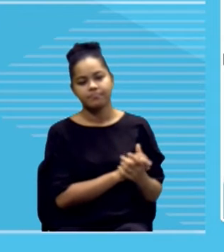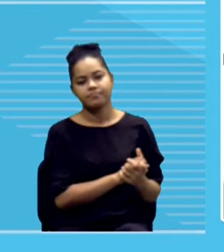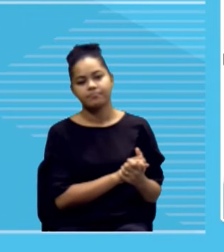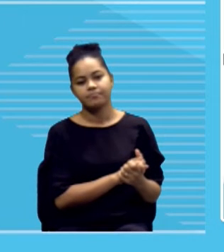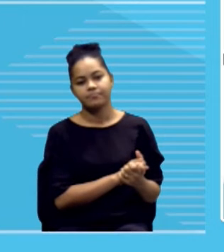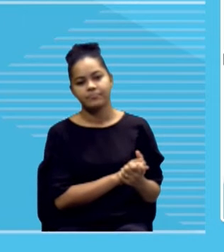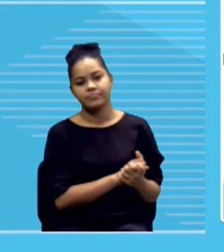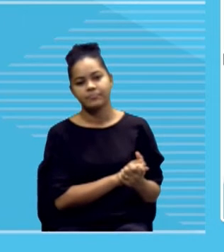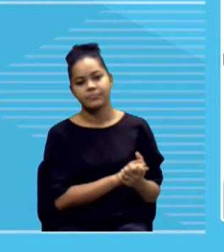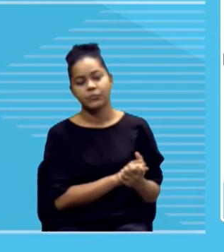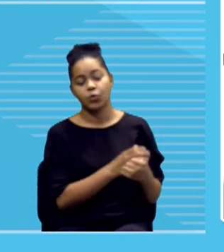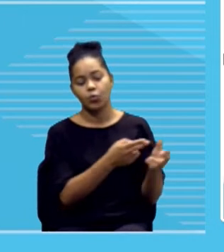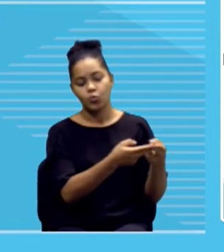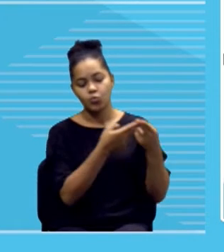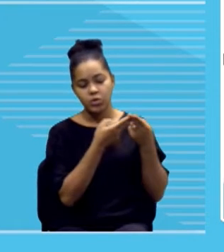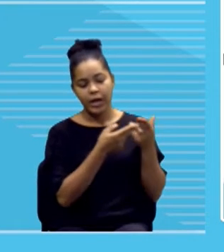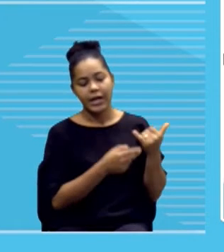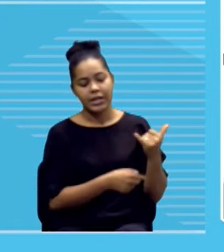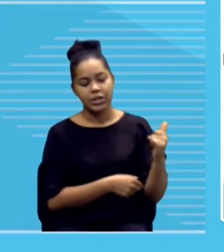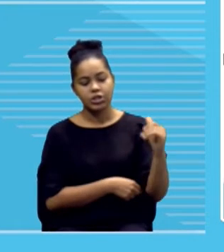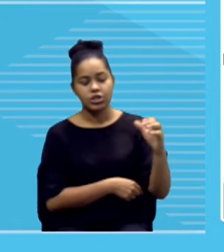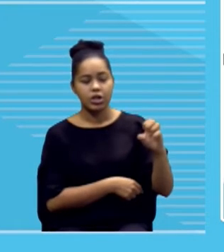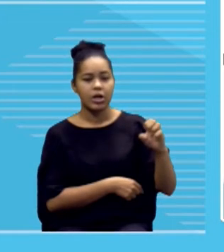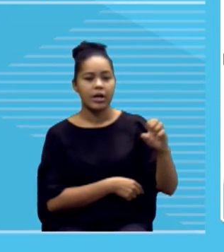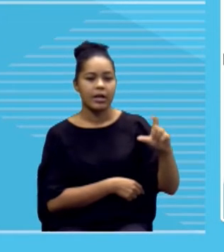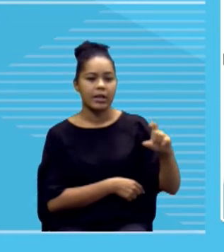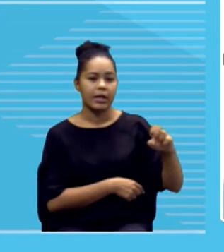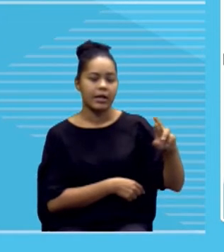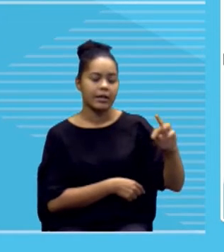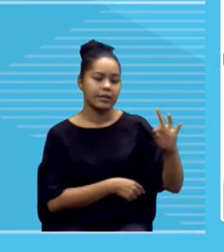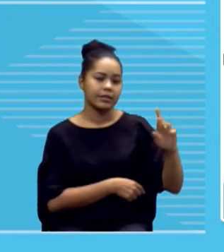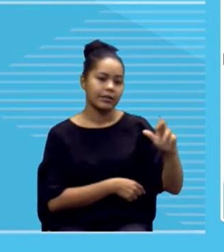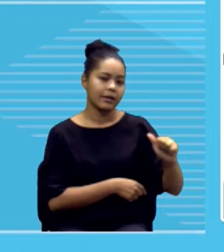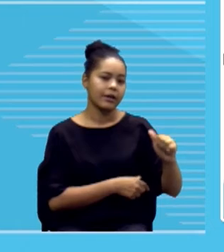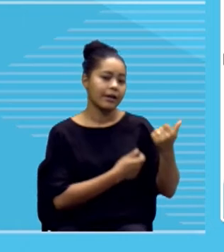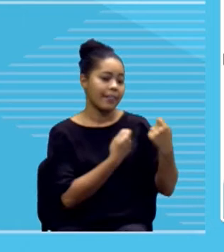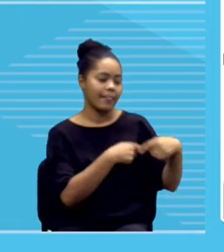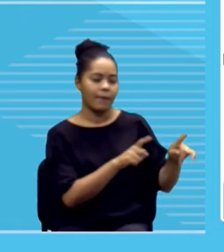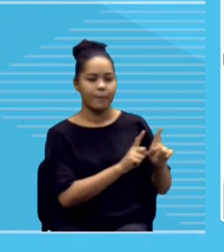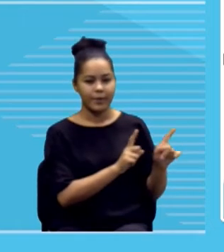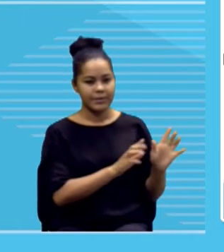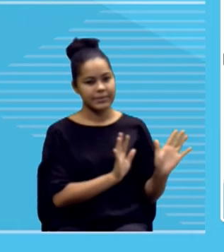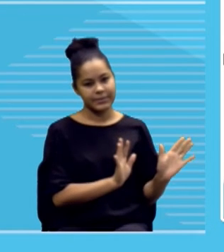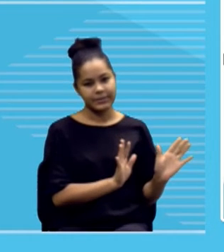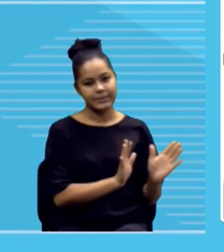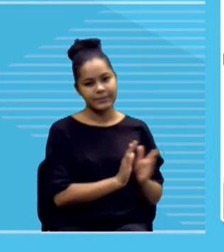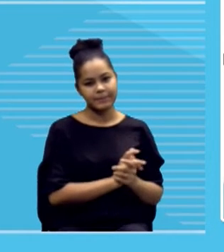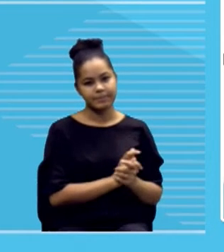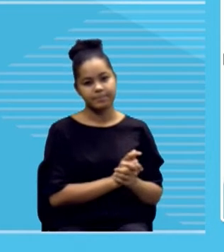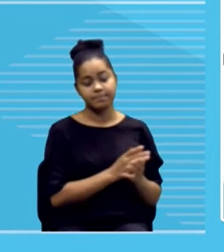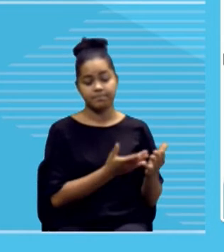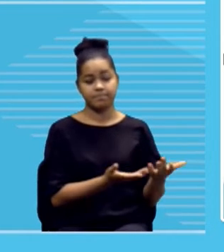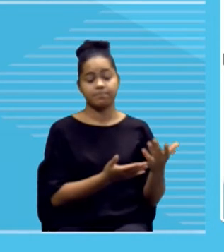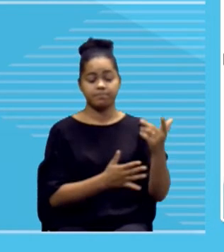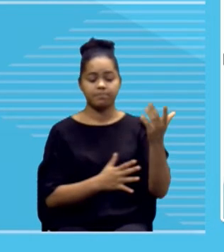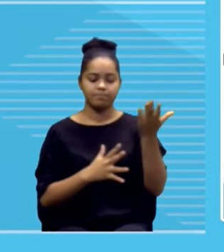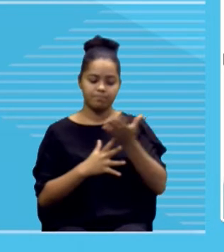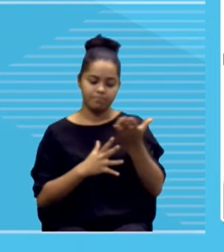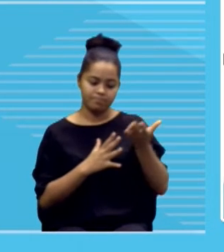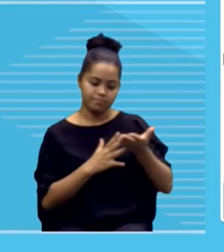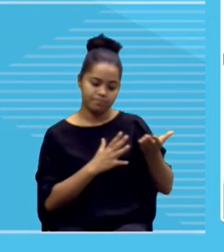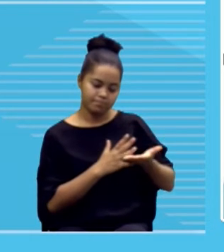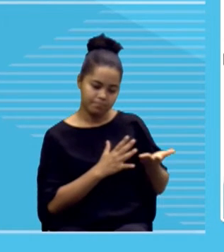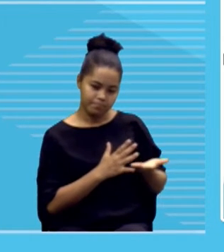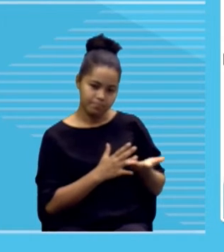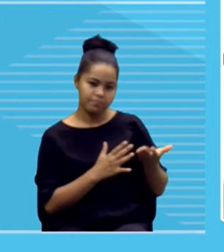não vai precisar mais consumir da energia elétrica do sistema. Então você paga somente a parcela. Então você fica pagando aquele